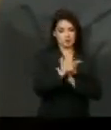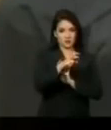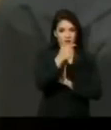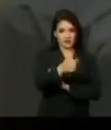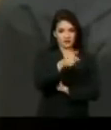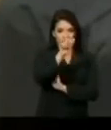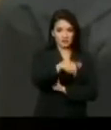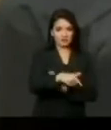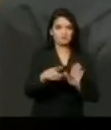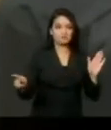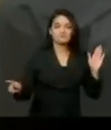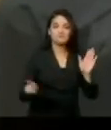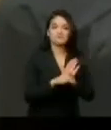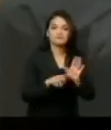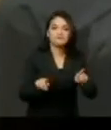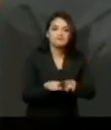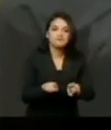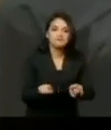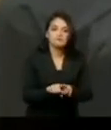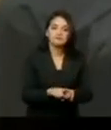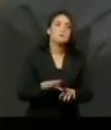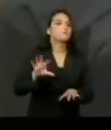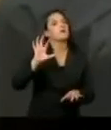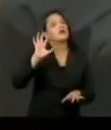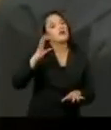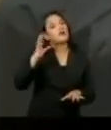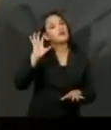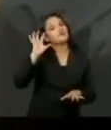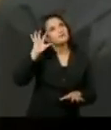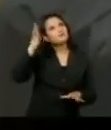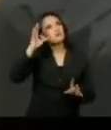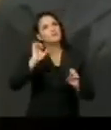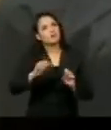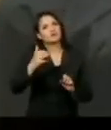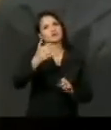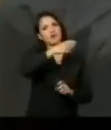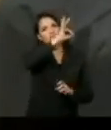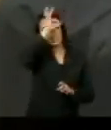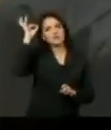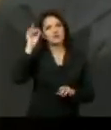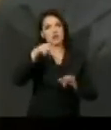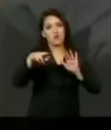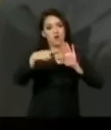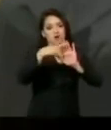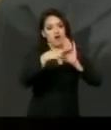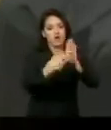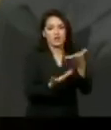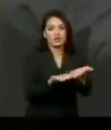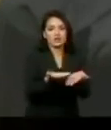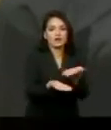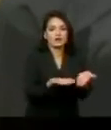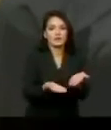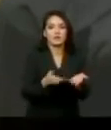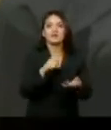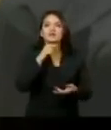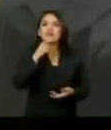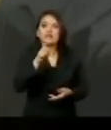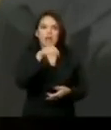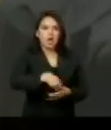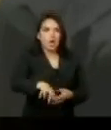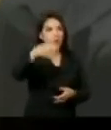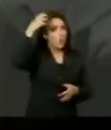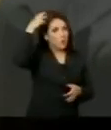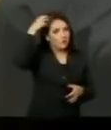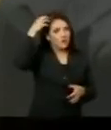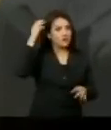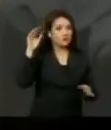específica da presunção de inocência que é uma regra de tratamento uma regra de tratamento ninguém será considerado culpado até o trânsito